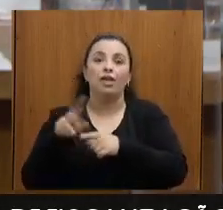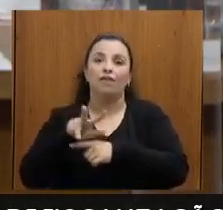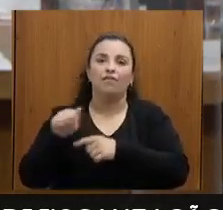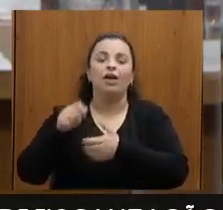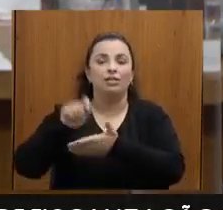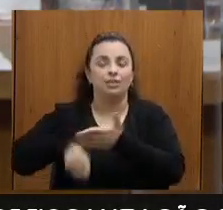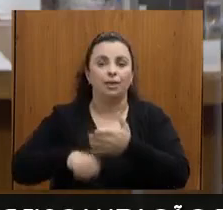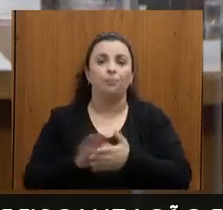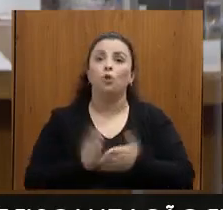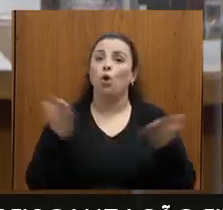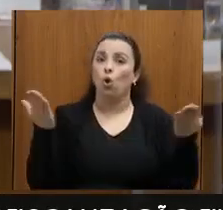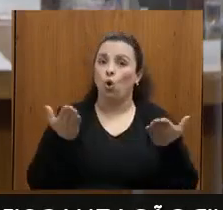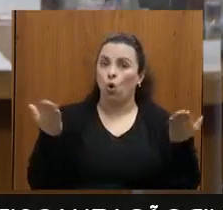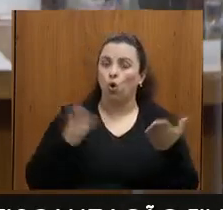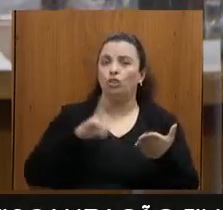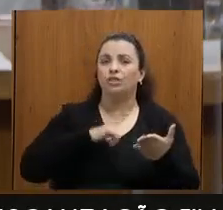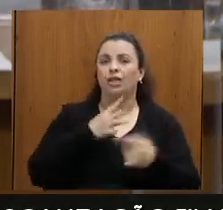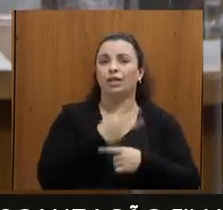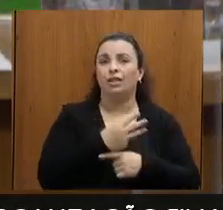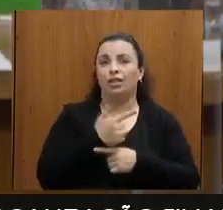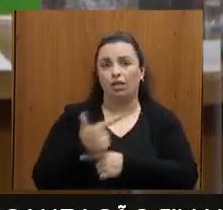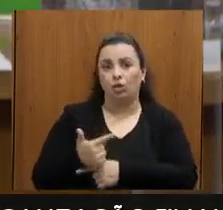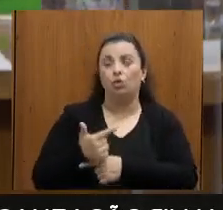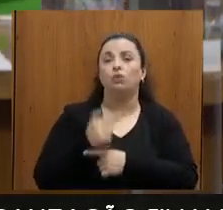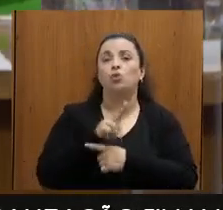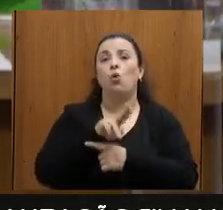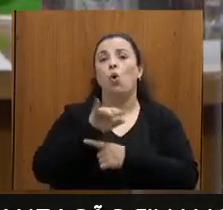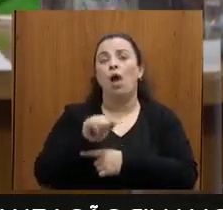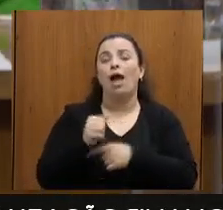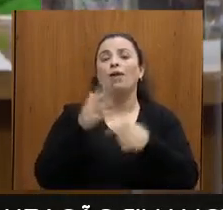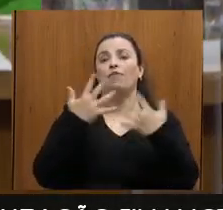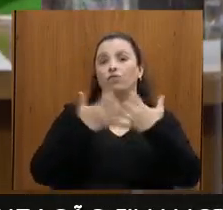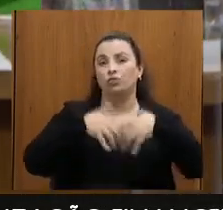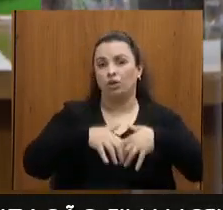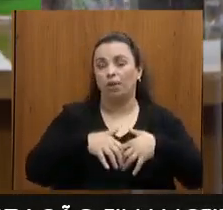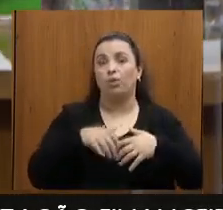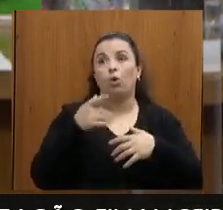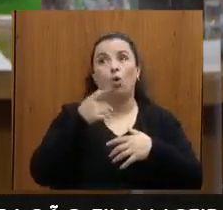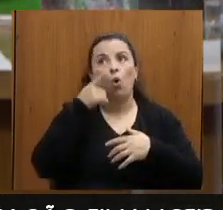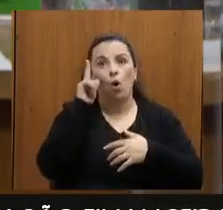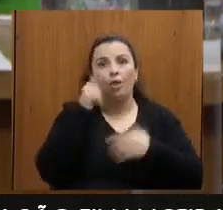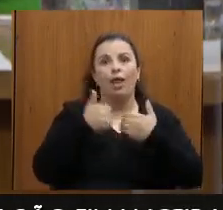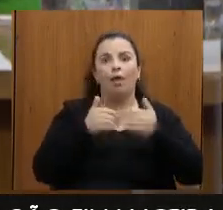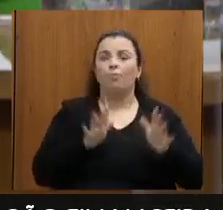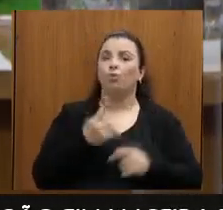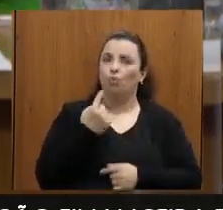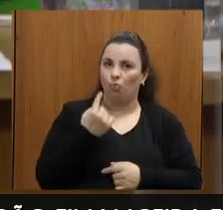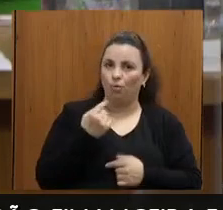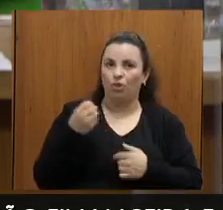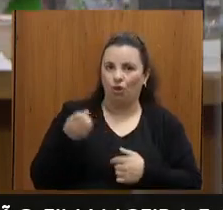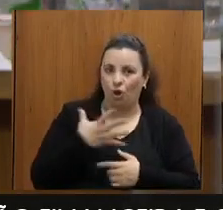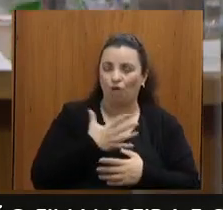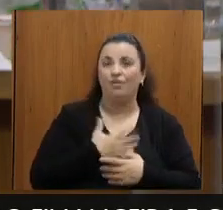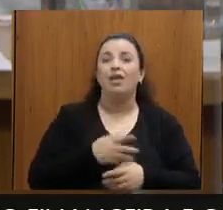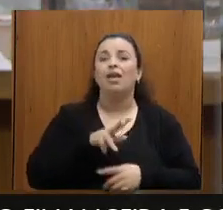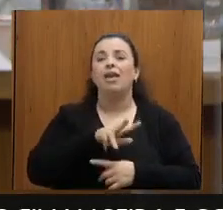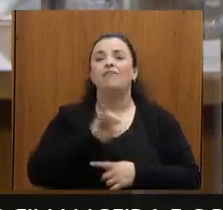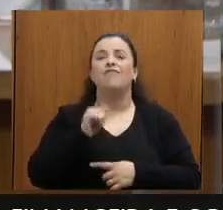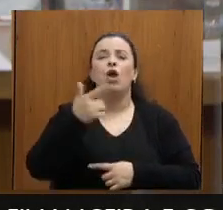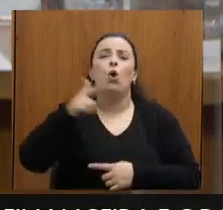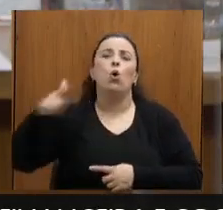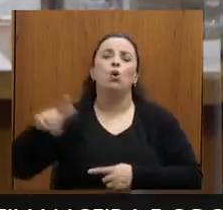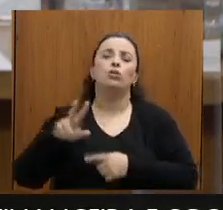nós temos 32 UAIs em funcionamento de Minas Gerais, uma delas inaugurada ontem, então já teremos UAIs em mais